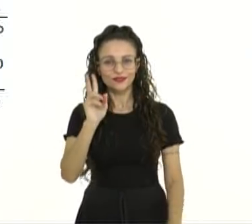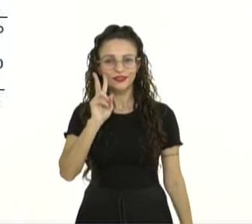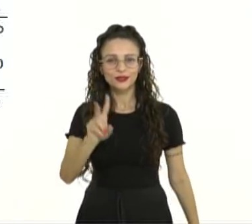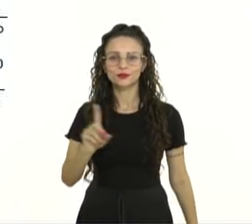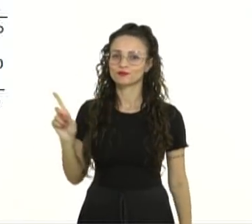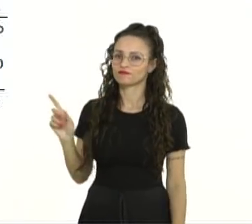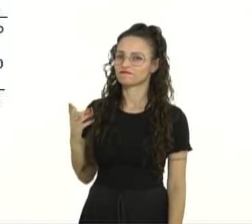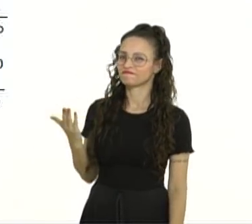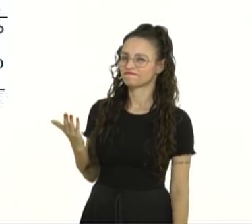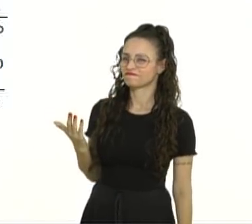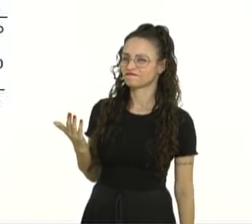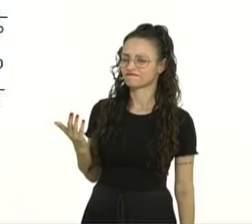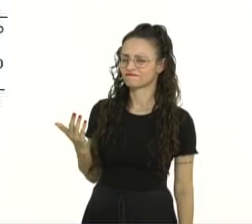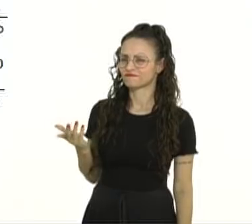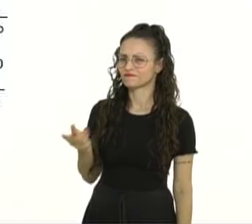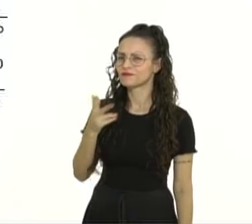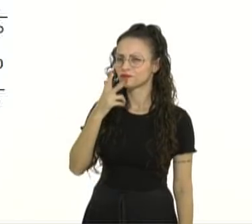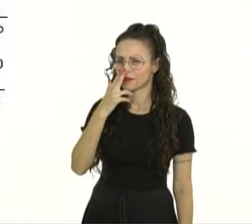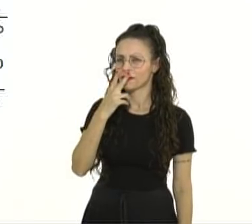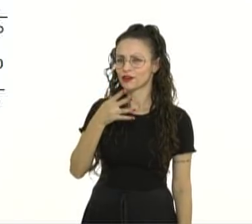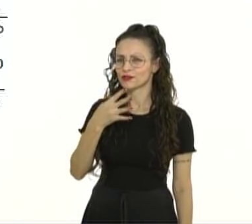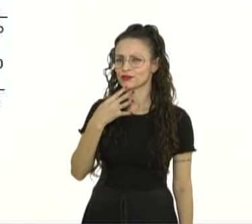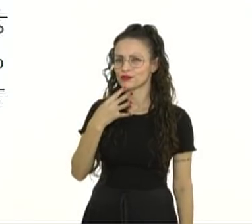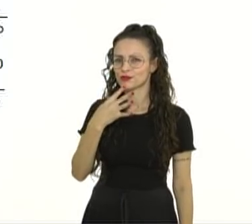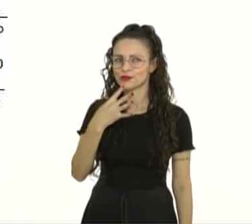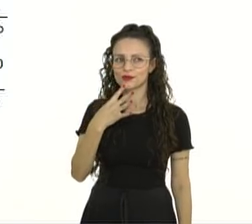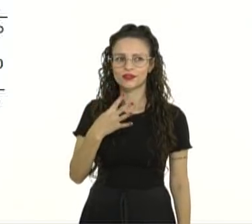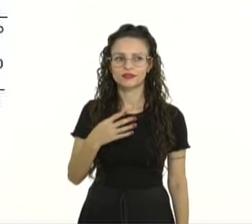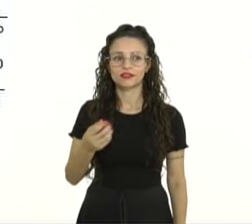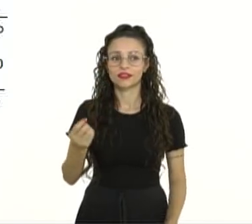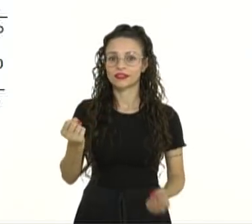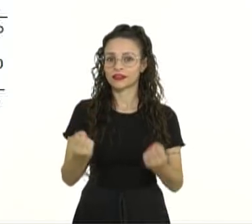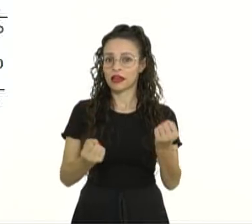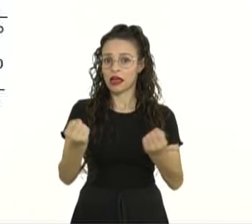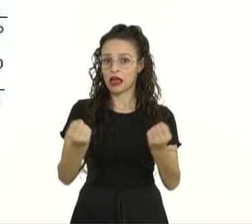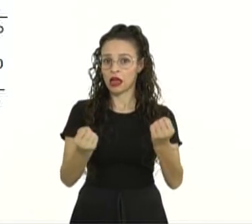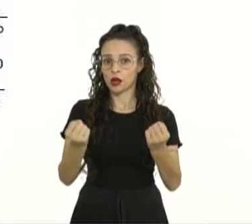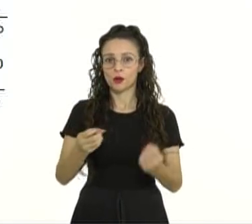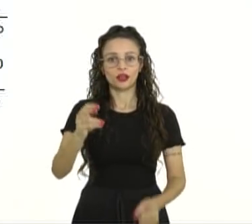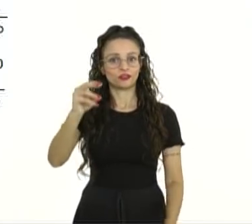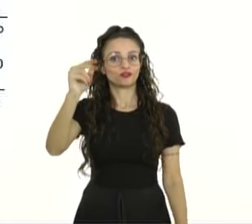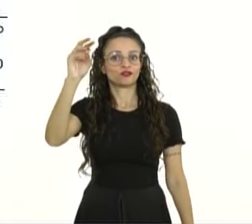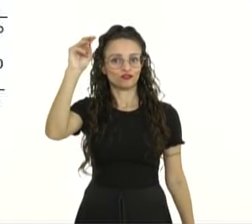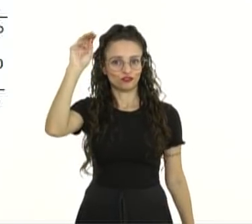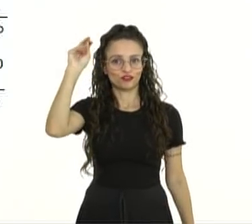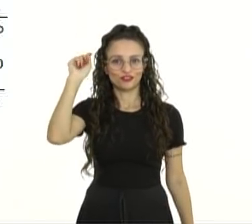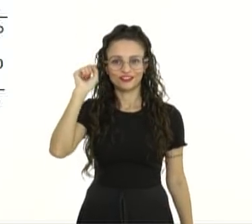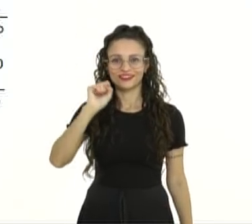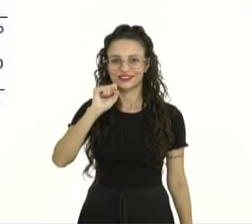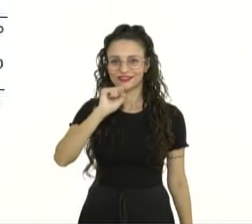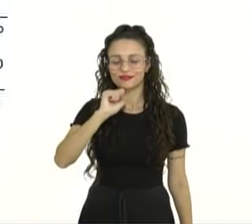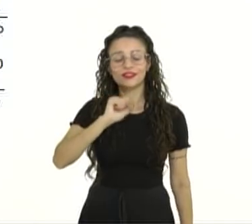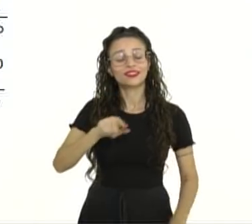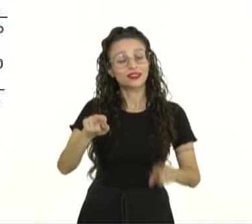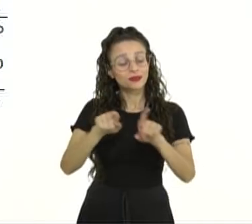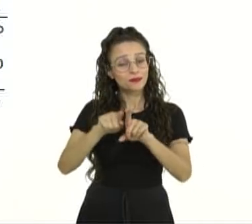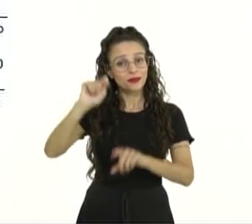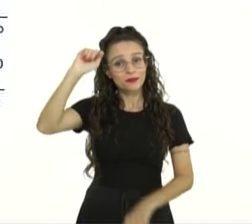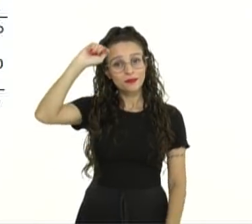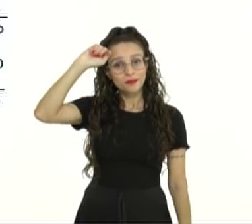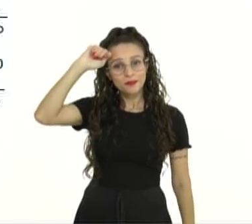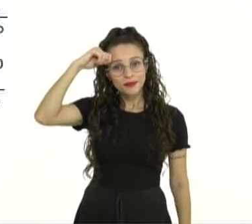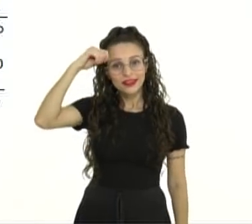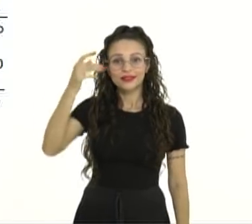Não sei, professor, não é estranho não, viu? Mas pelos carros, ó, professor, dá para ver que é bem antiga essa foto, né? Além de estar preto e branco.